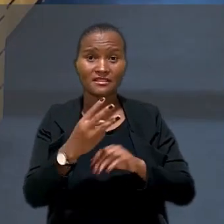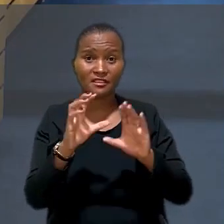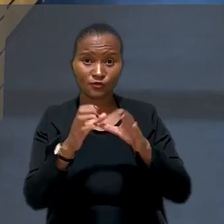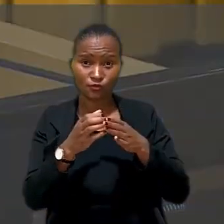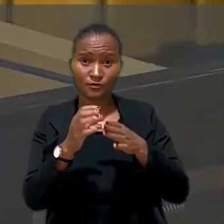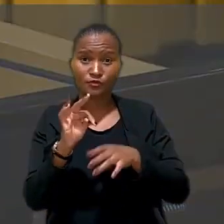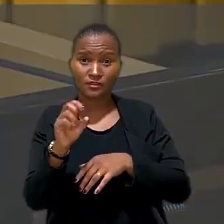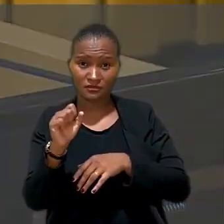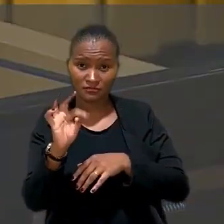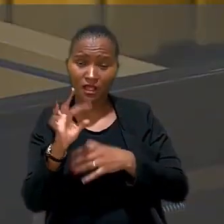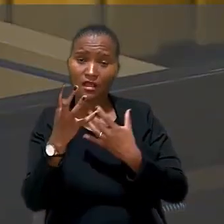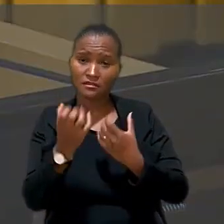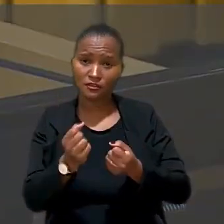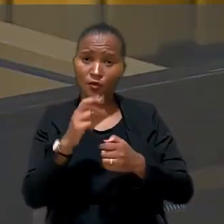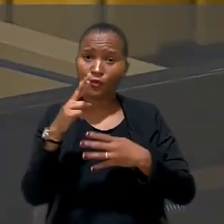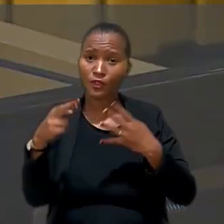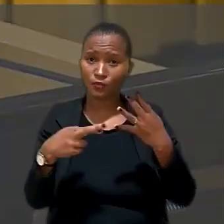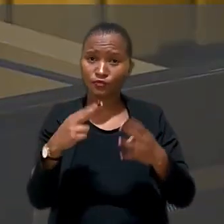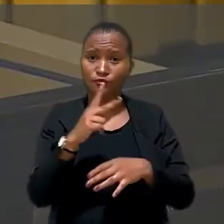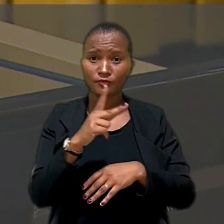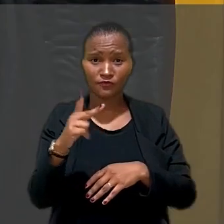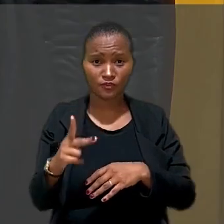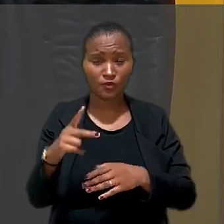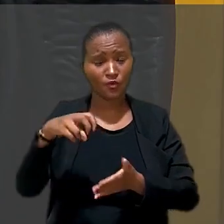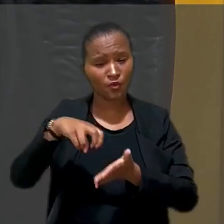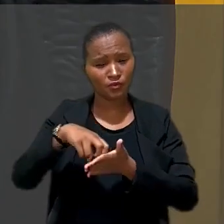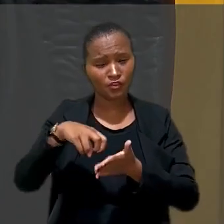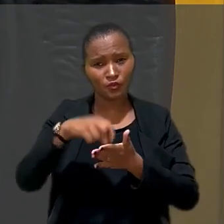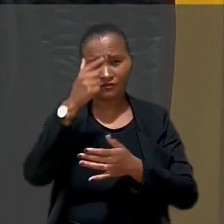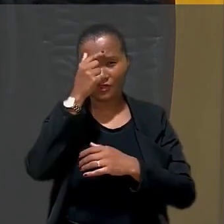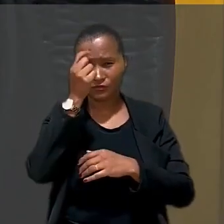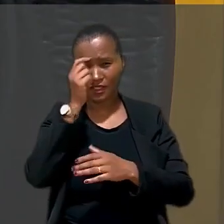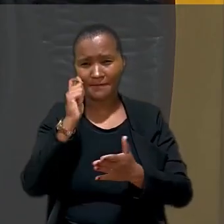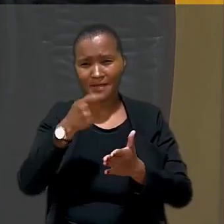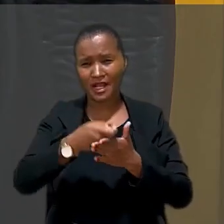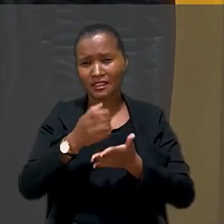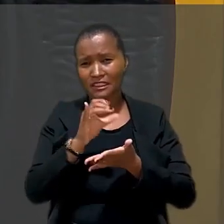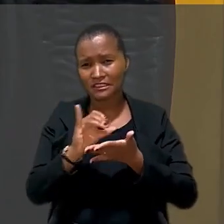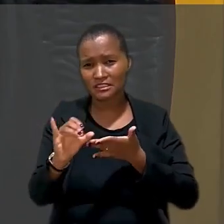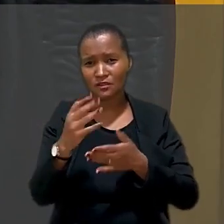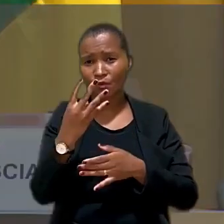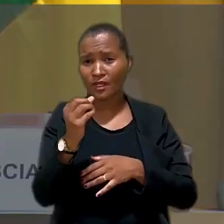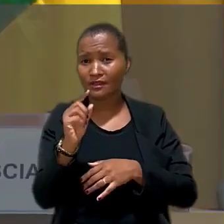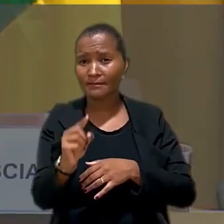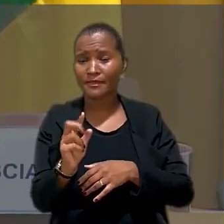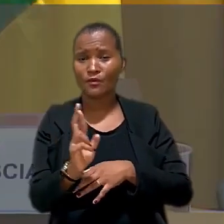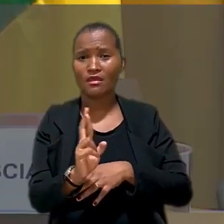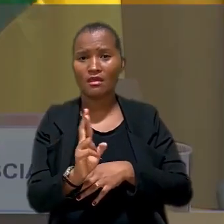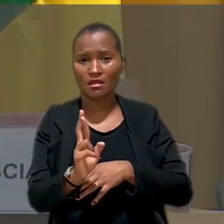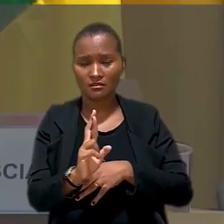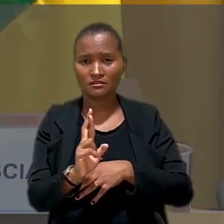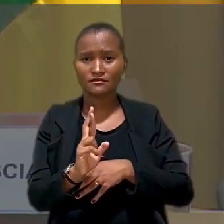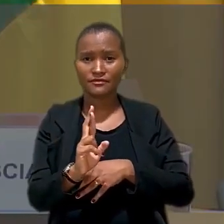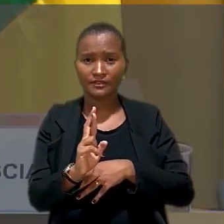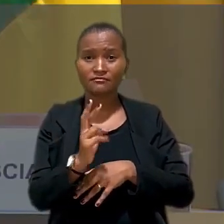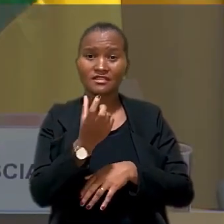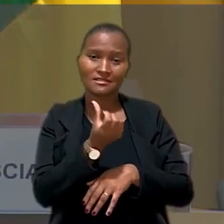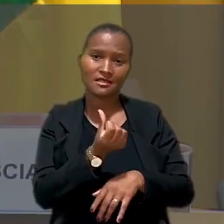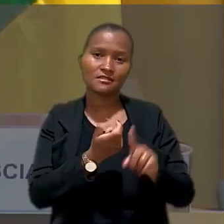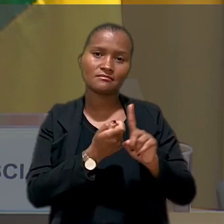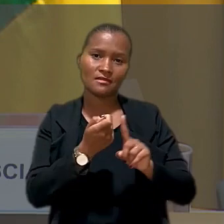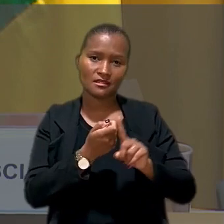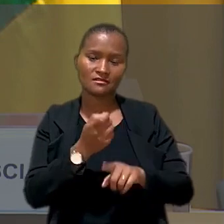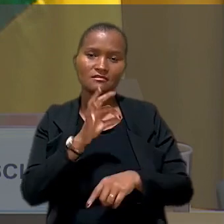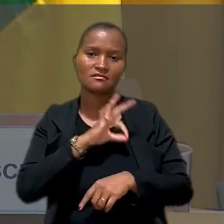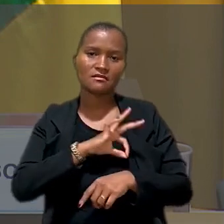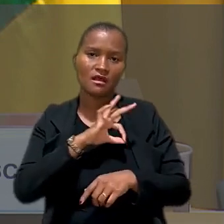do TST acolheu o recurso do professor e condenou a faculdade a pagar a indenização de R$ 40 mil, o equivalente a